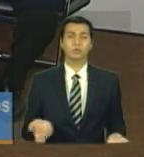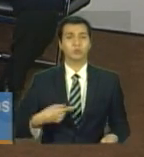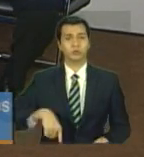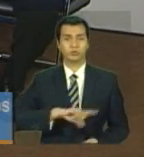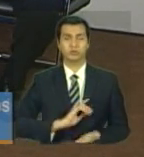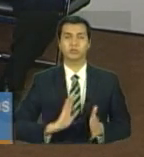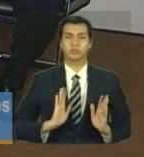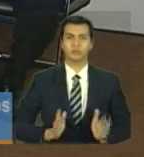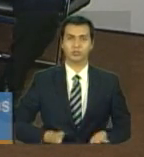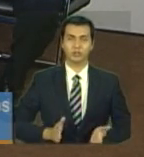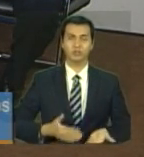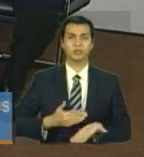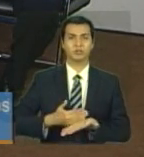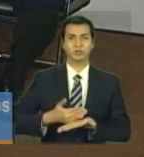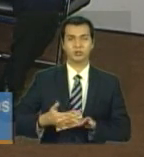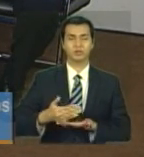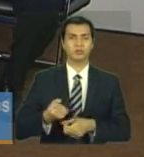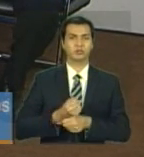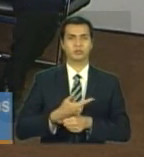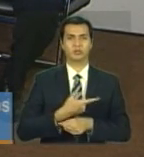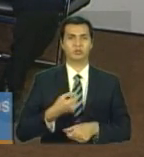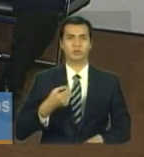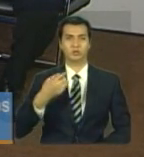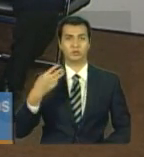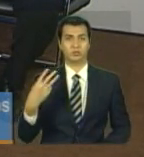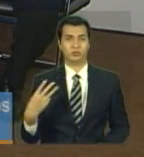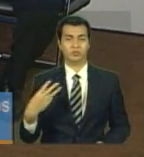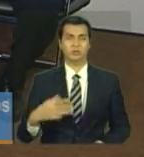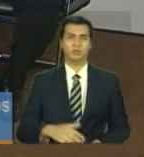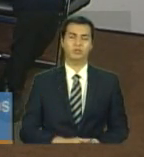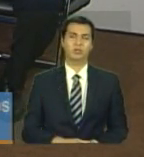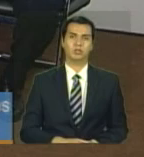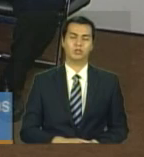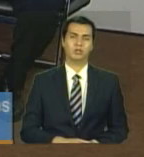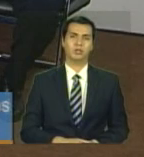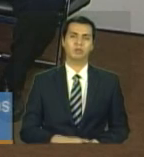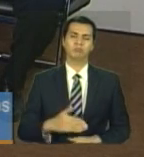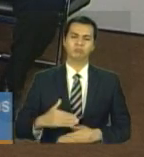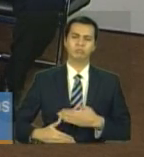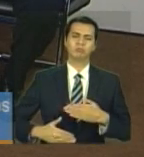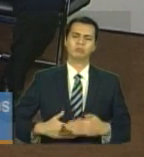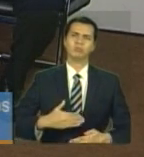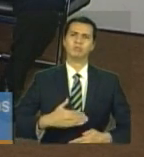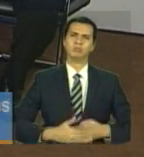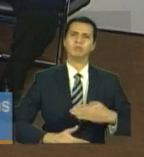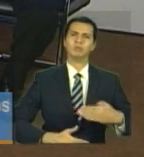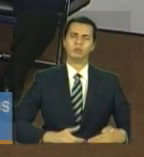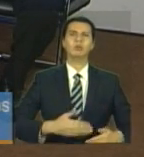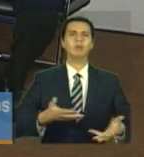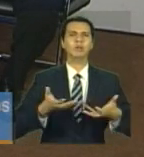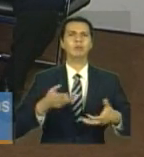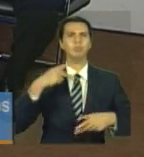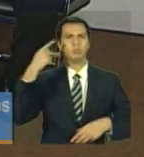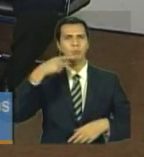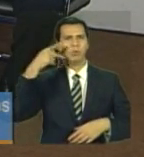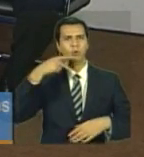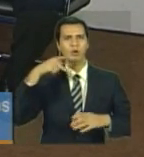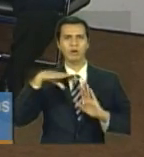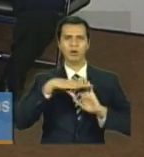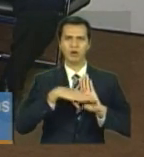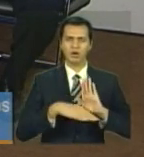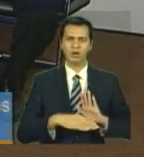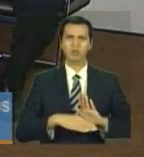já, desde também de 2003, um processo de construção de uma política de educação alimentar